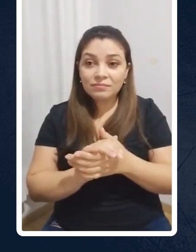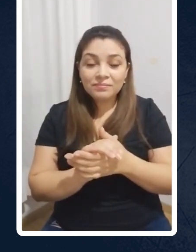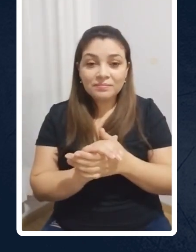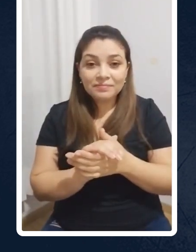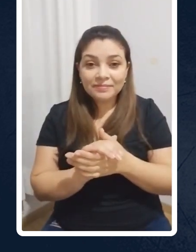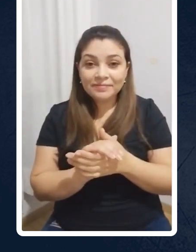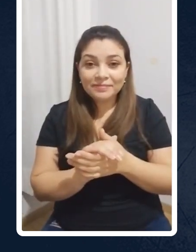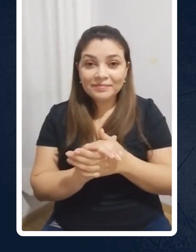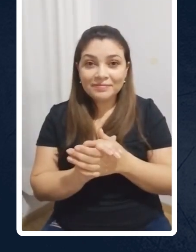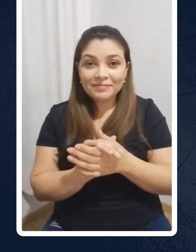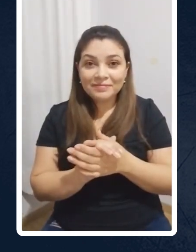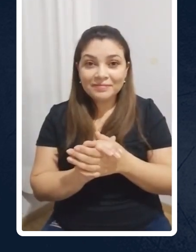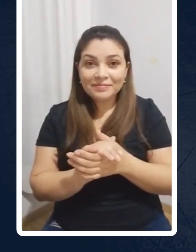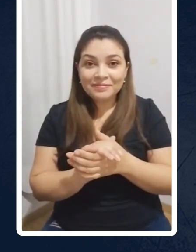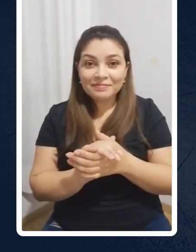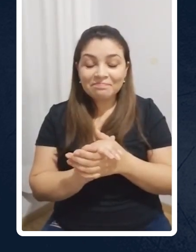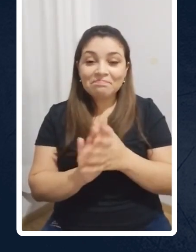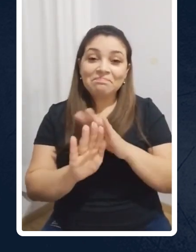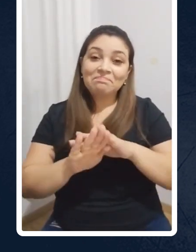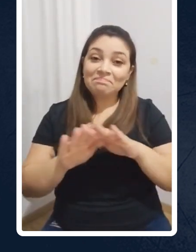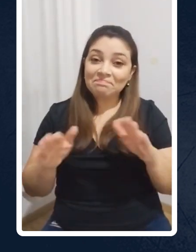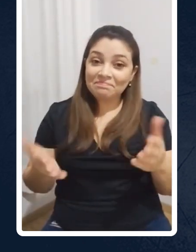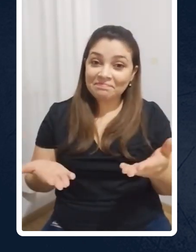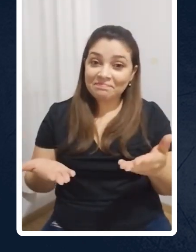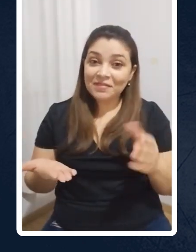Só que, gente, olha aqui.